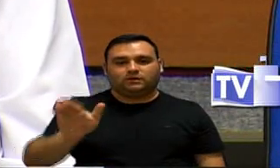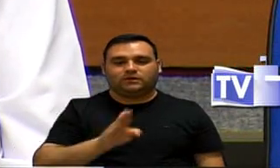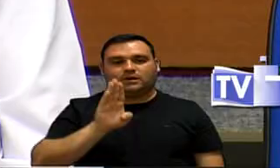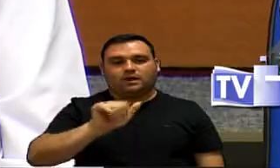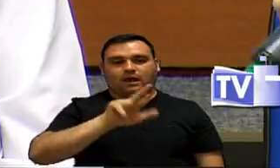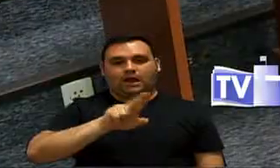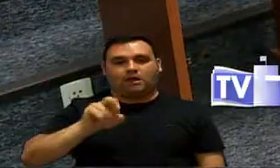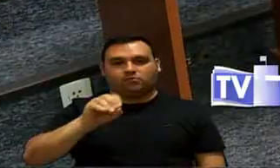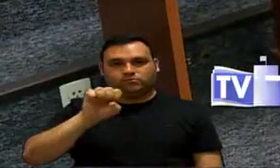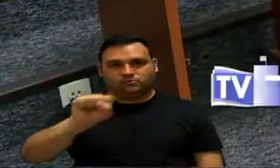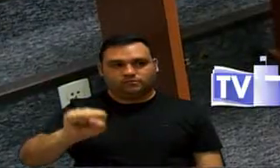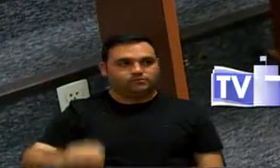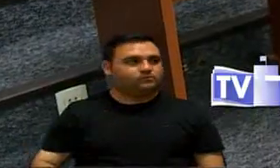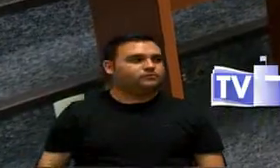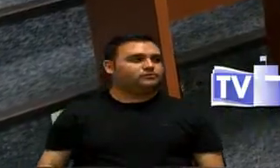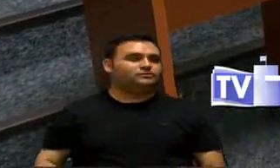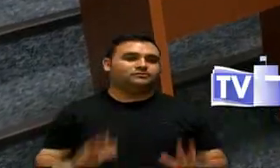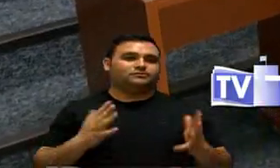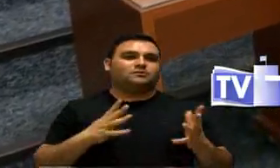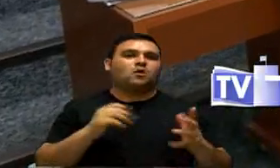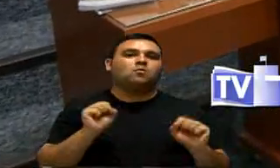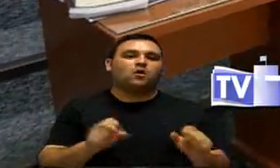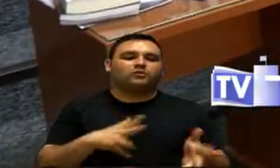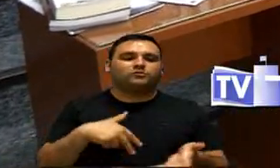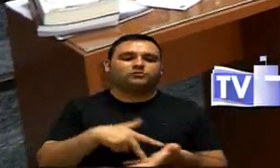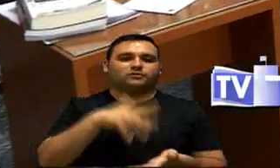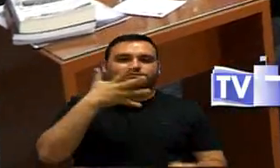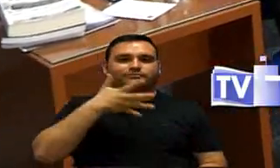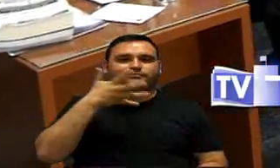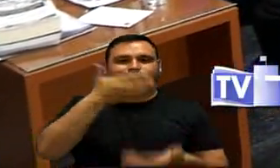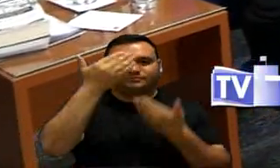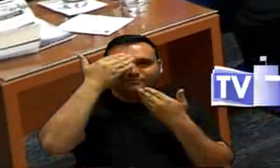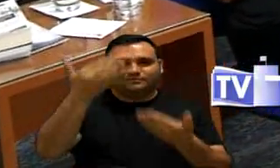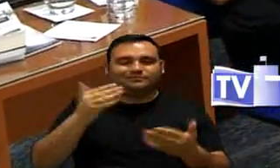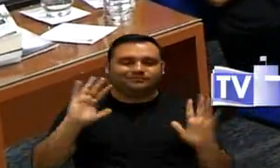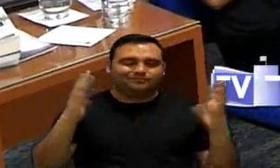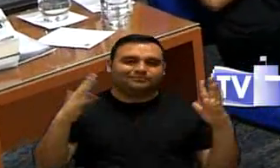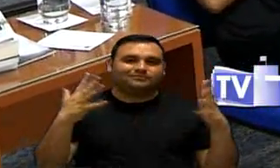Barros. Pode usar a tribuna. Obrigada.